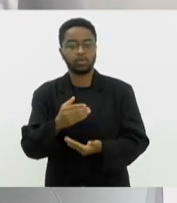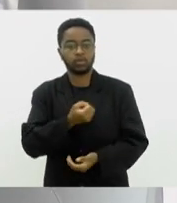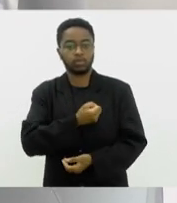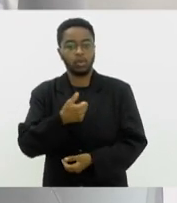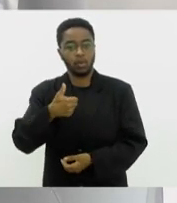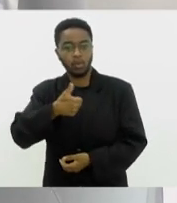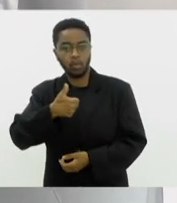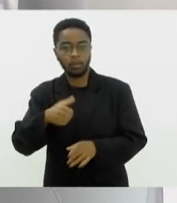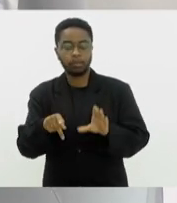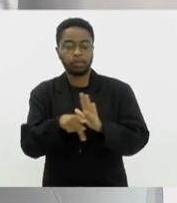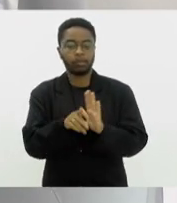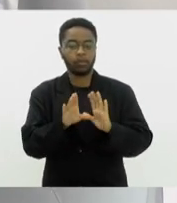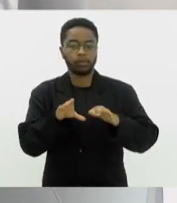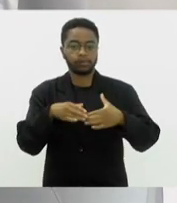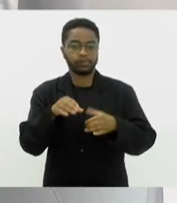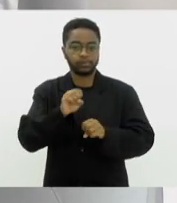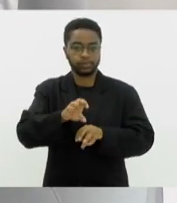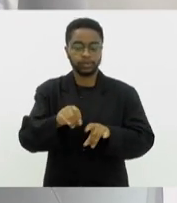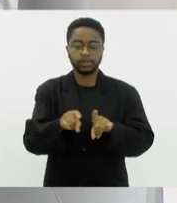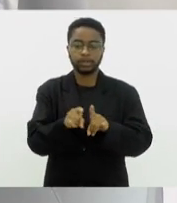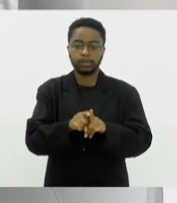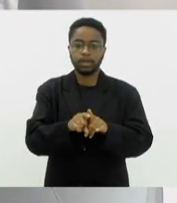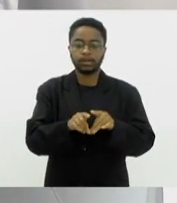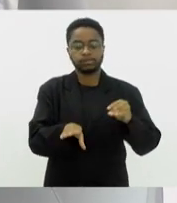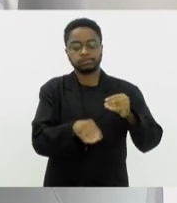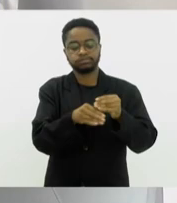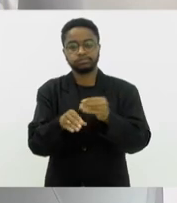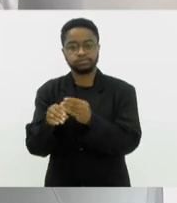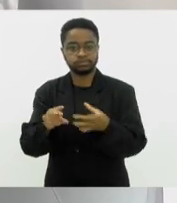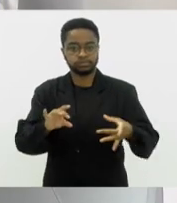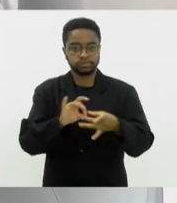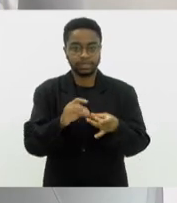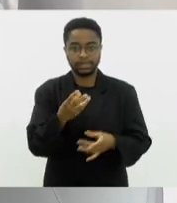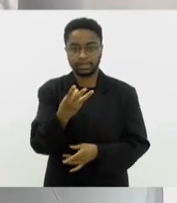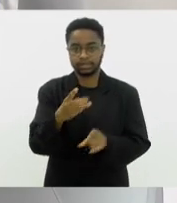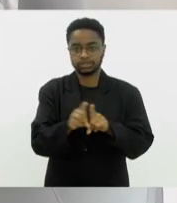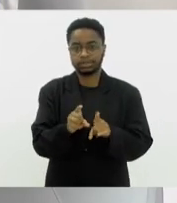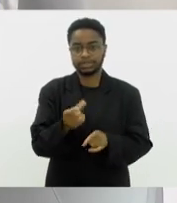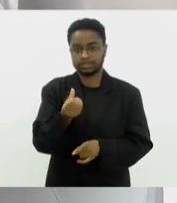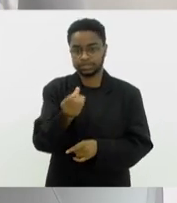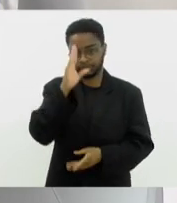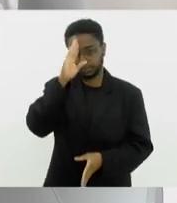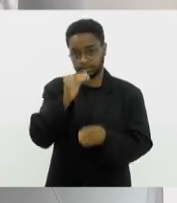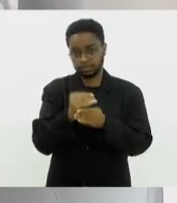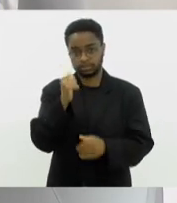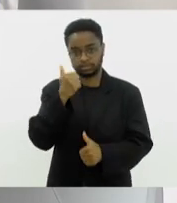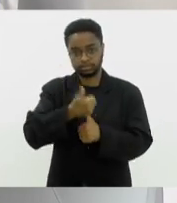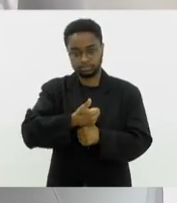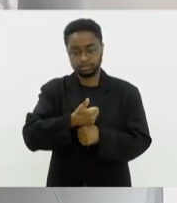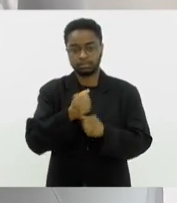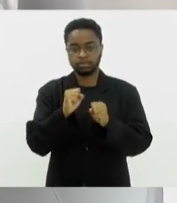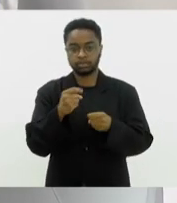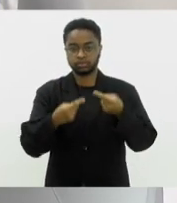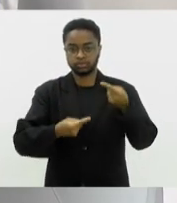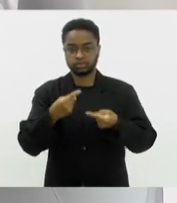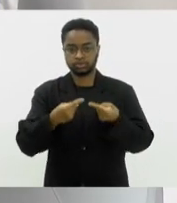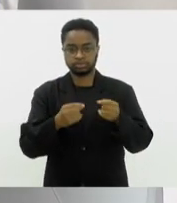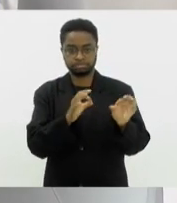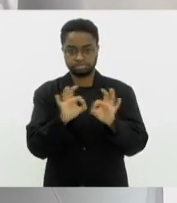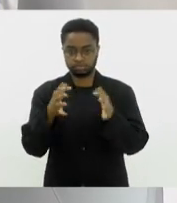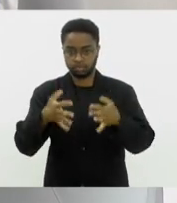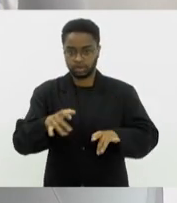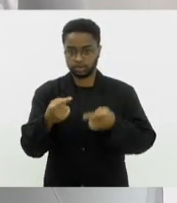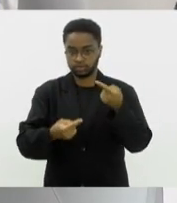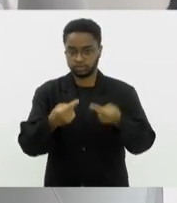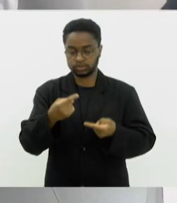Educação, favorável com subemenda aglutinativa às emendas 3 e 6, concluindo por substitutivo. Em discussão. Não havendo quem